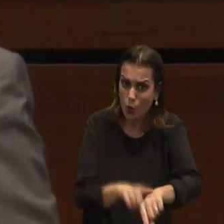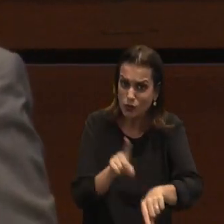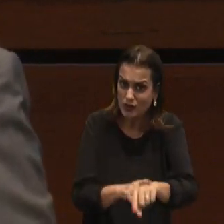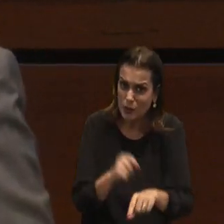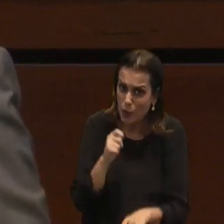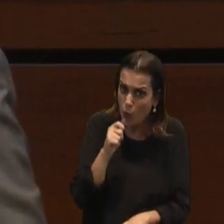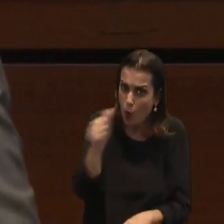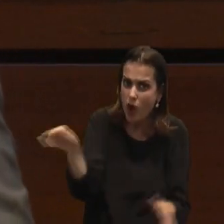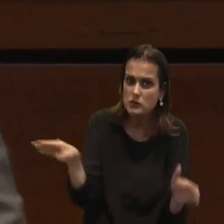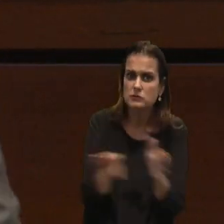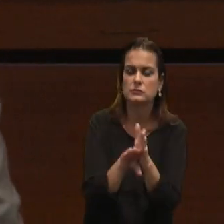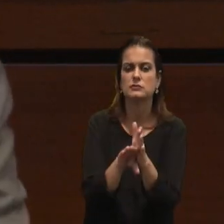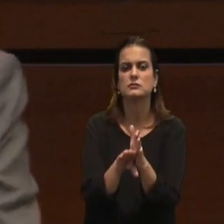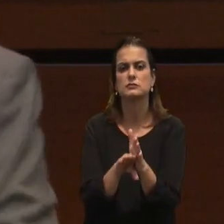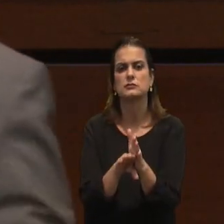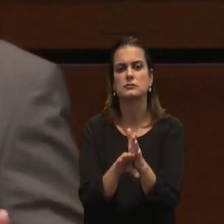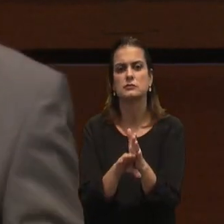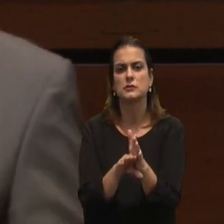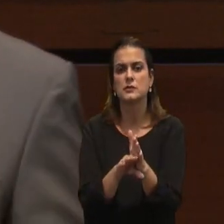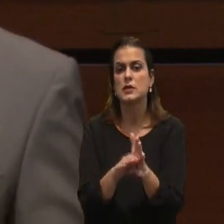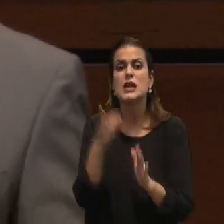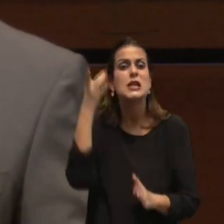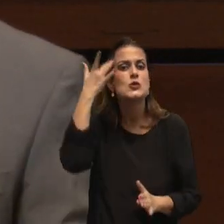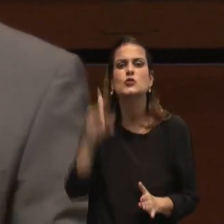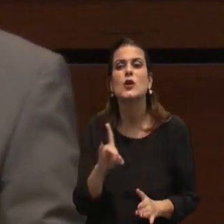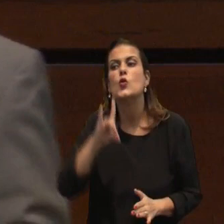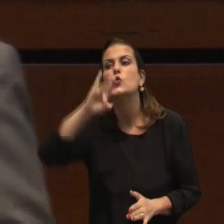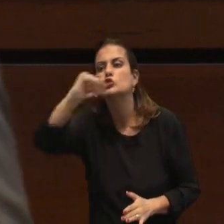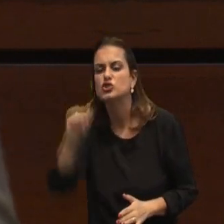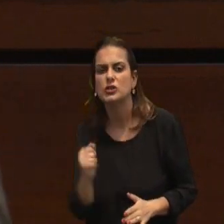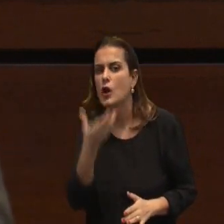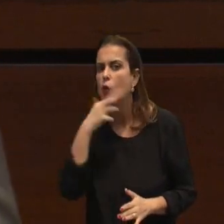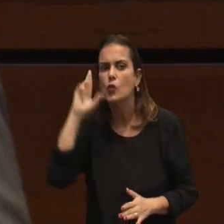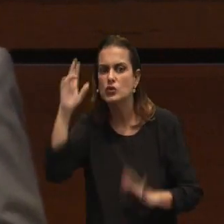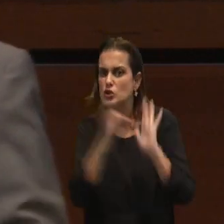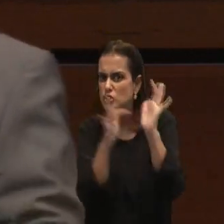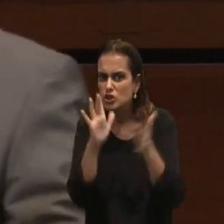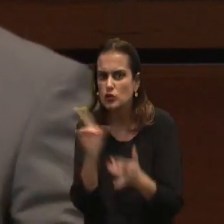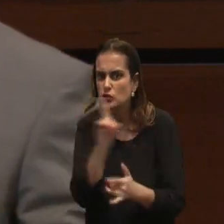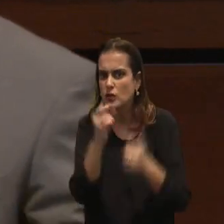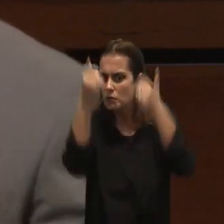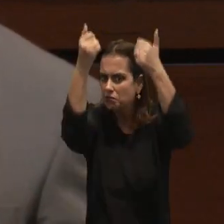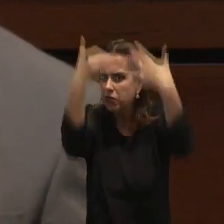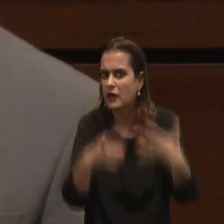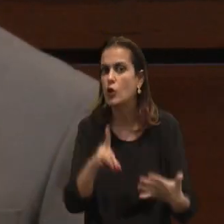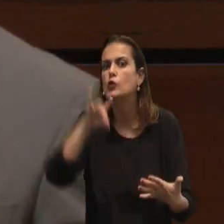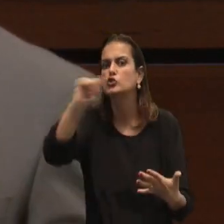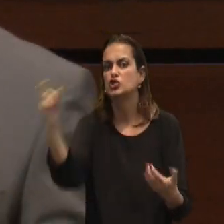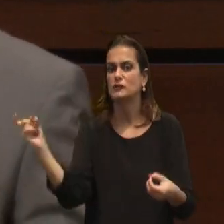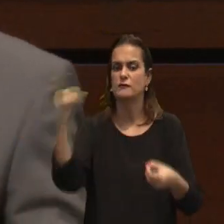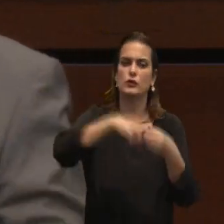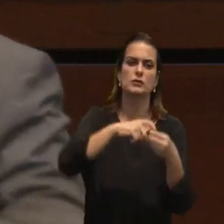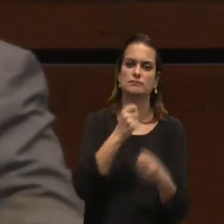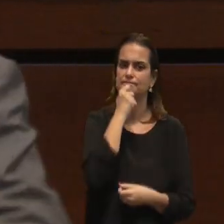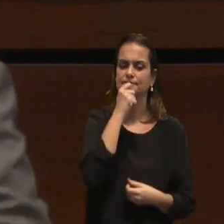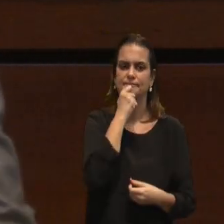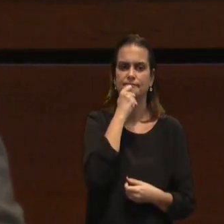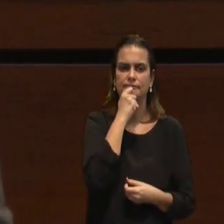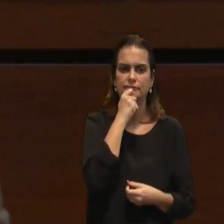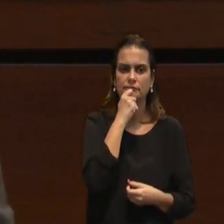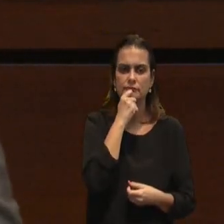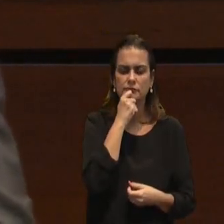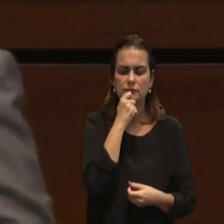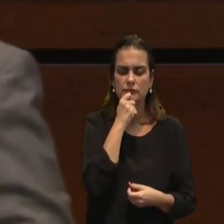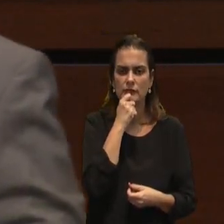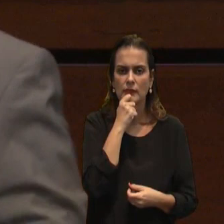próximo. Nós não sabemos quando, nem o Senhor Jesus Cristo declarou o tempo do seu retorno